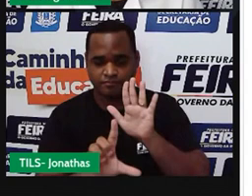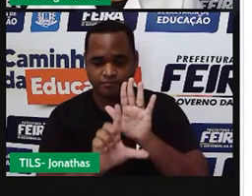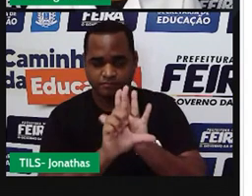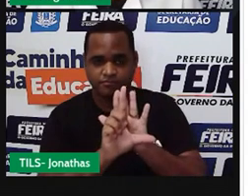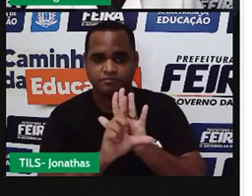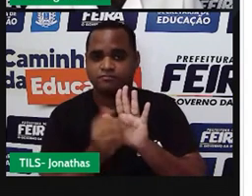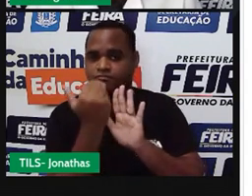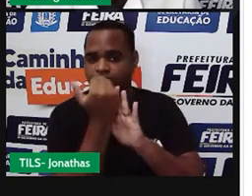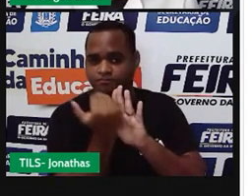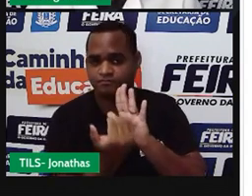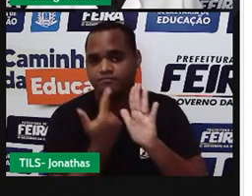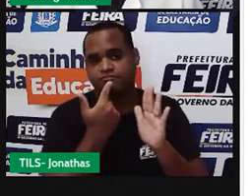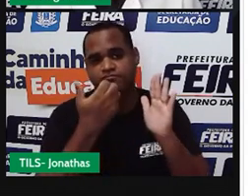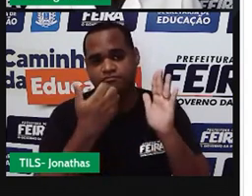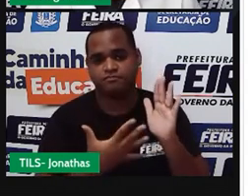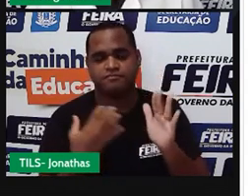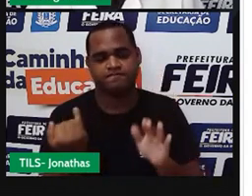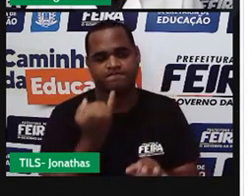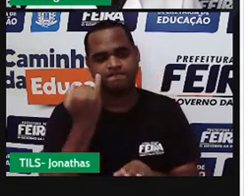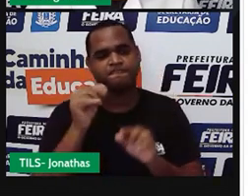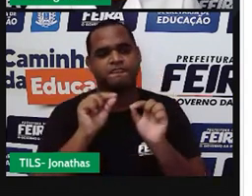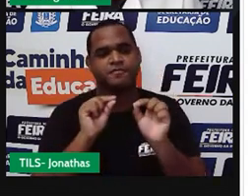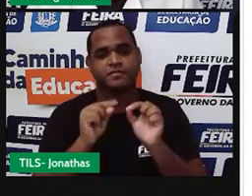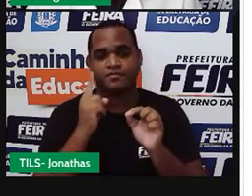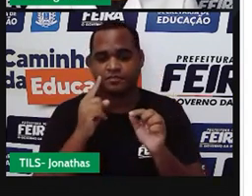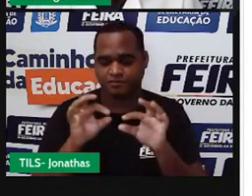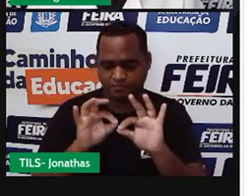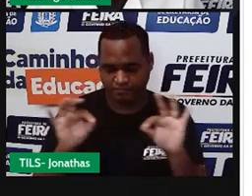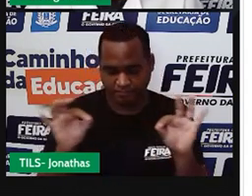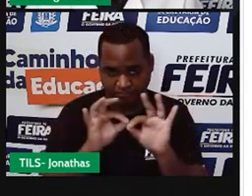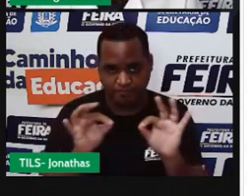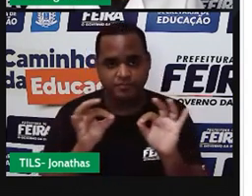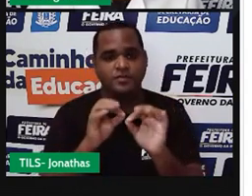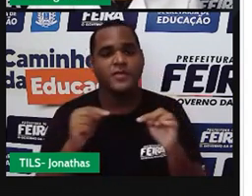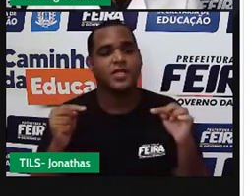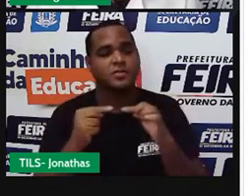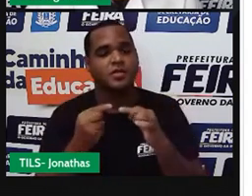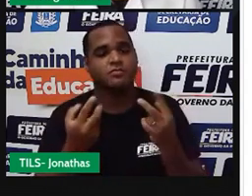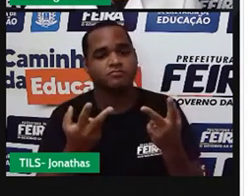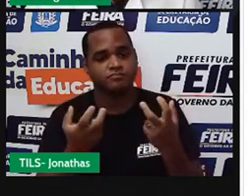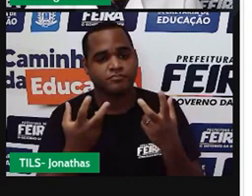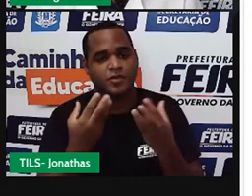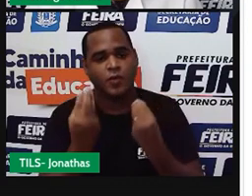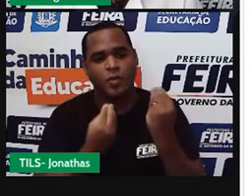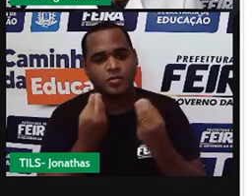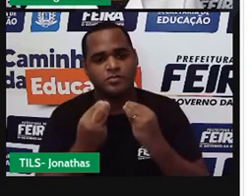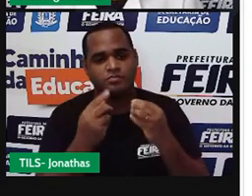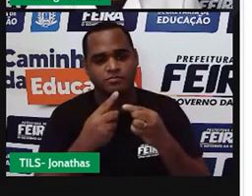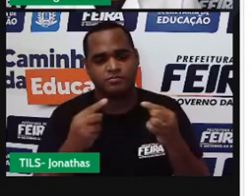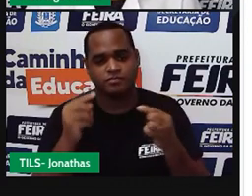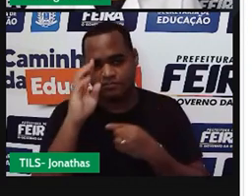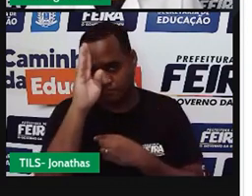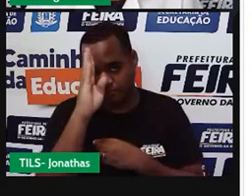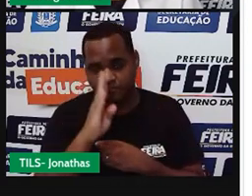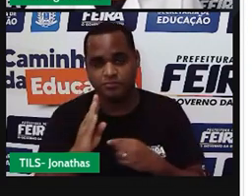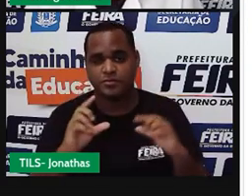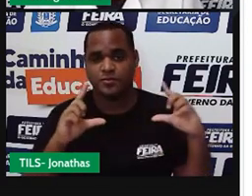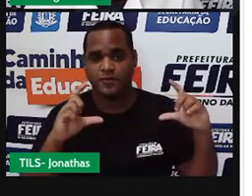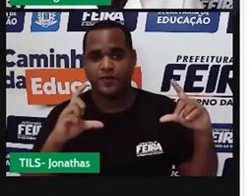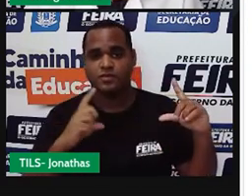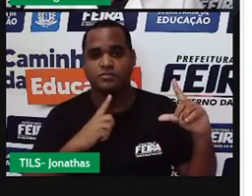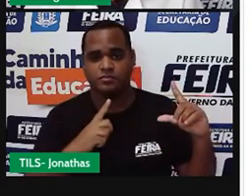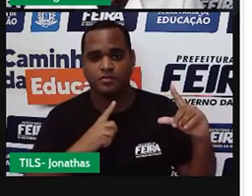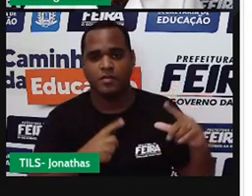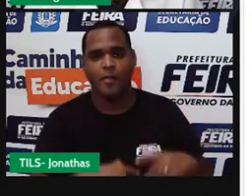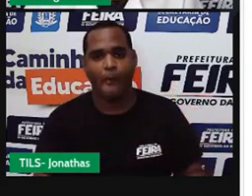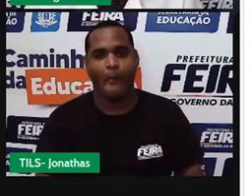na legislação Observe as proporções oficiais de um modelo da bandeira do Brasil aqui está figura tá